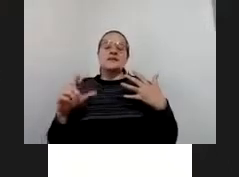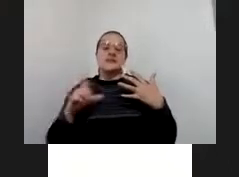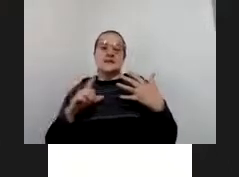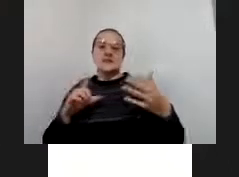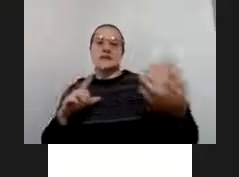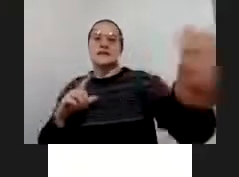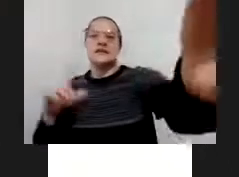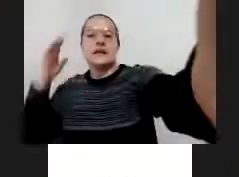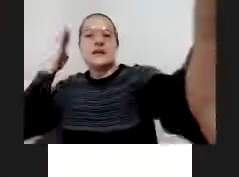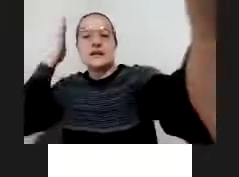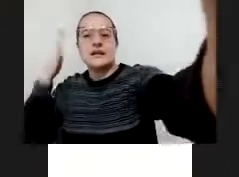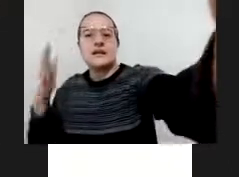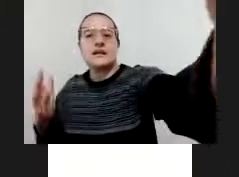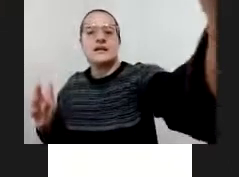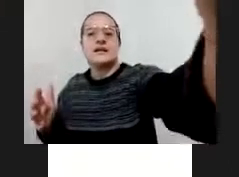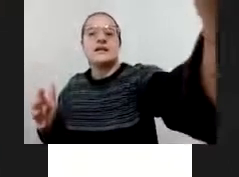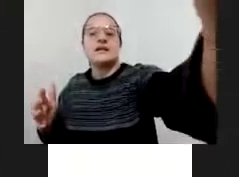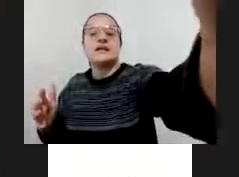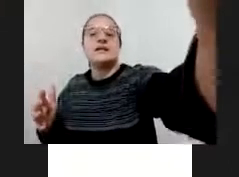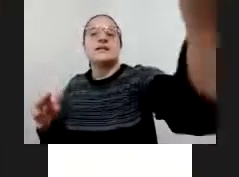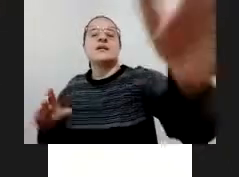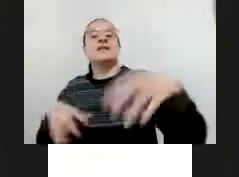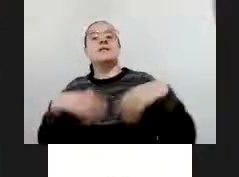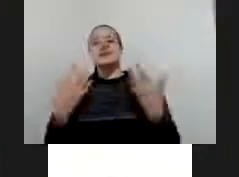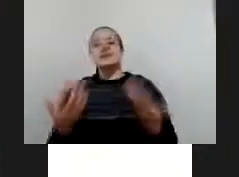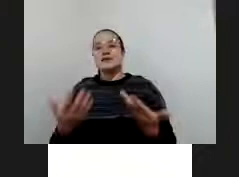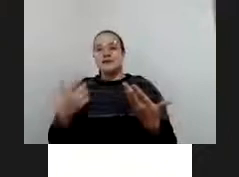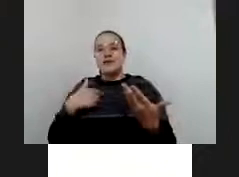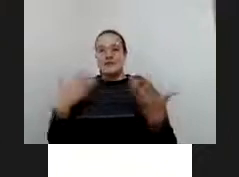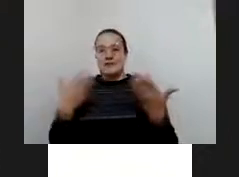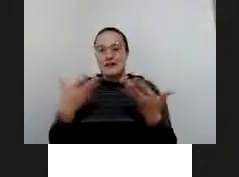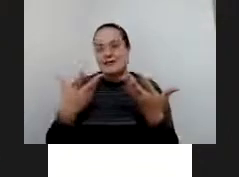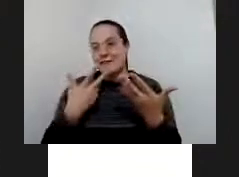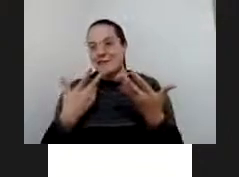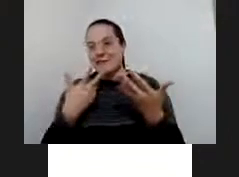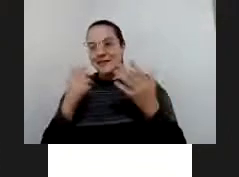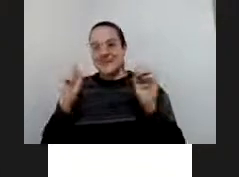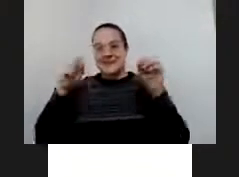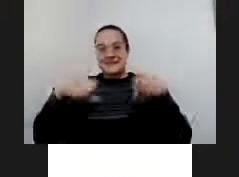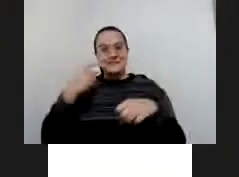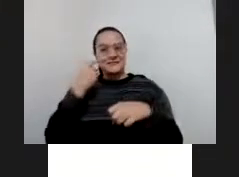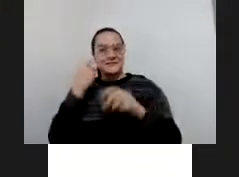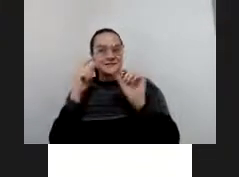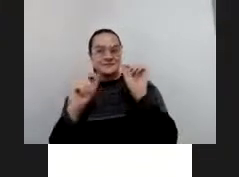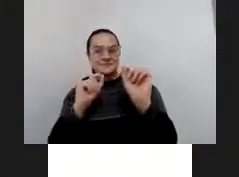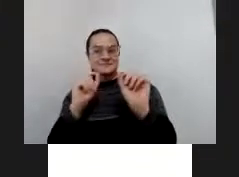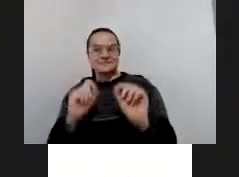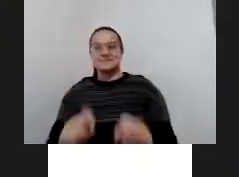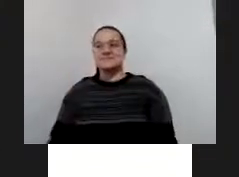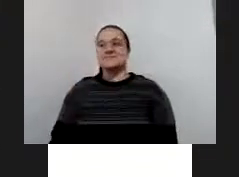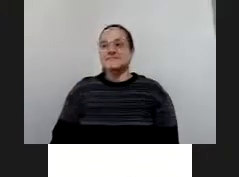E o que eu te falar, o que eu vou falar, tem muito a ver com o que a Anice falou. Eu fico muito